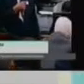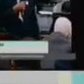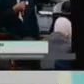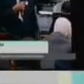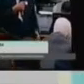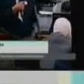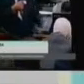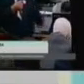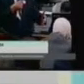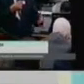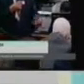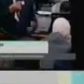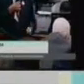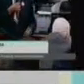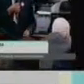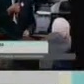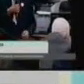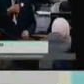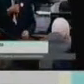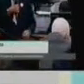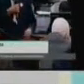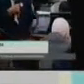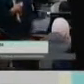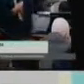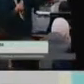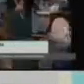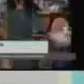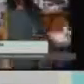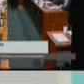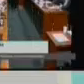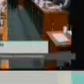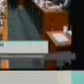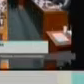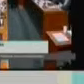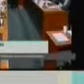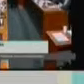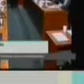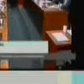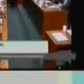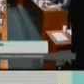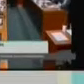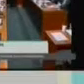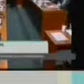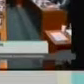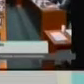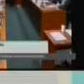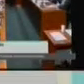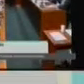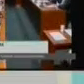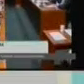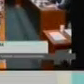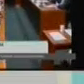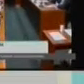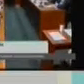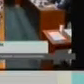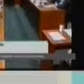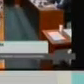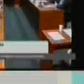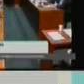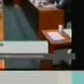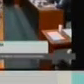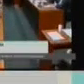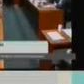saúde. Muito obrigada, senhor presidente. Agradeço as palavras da deputada